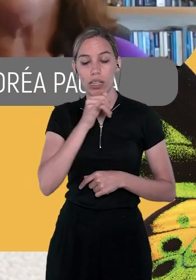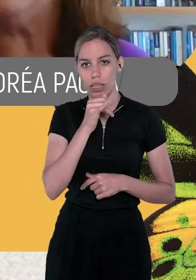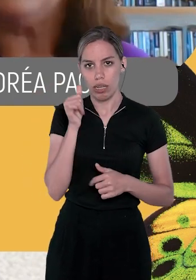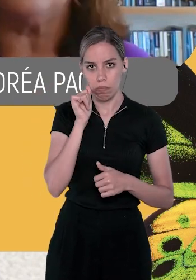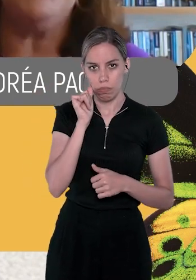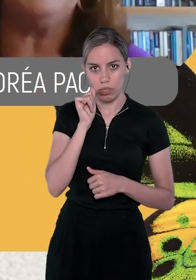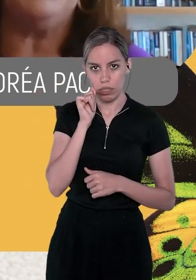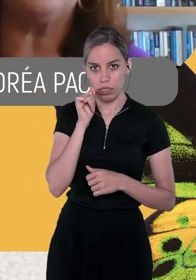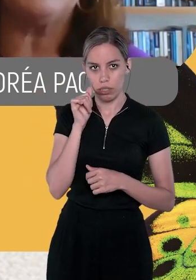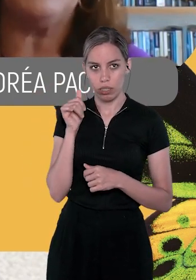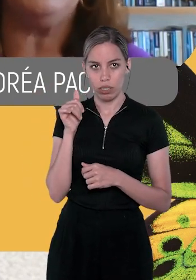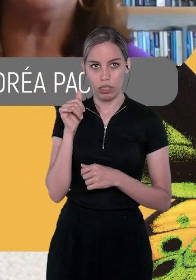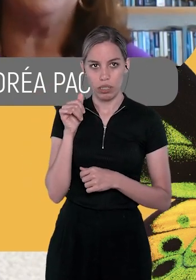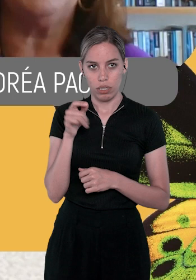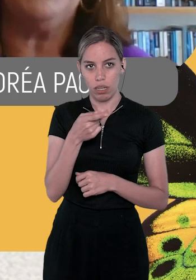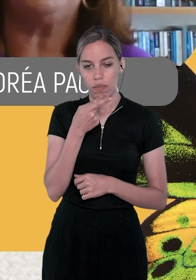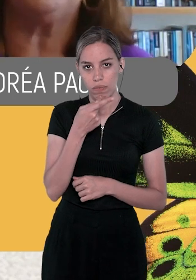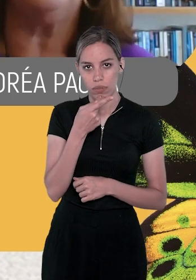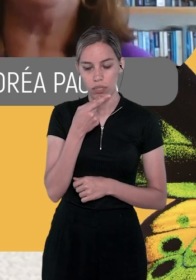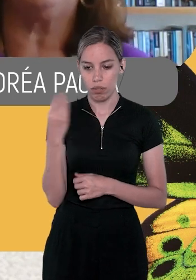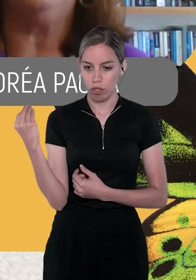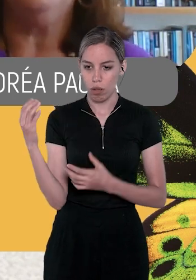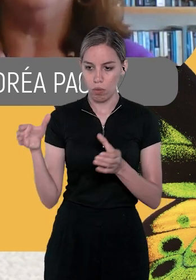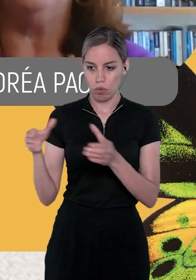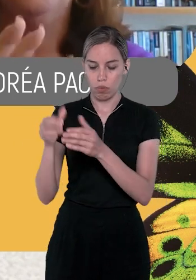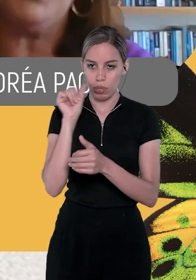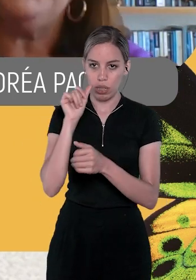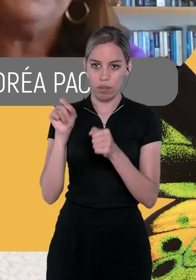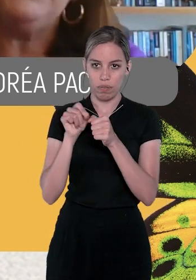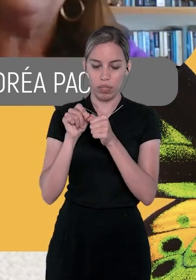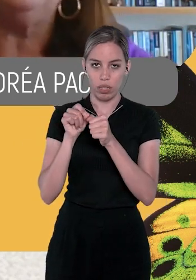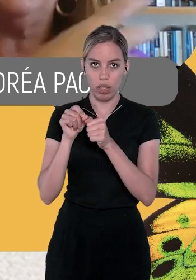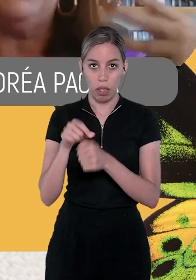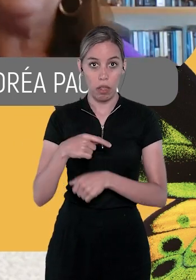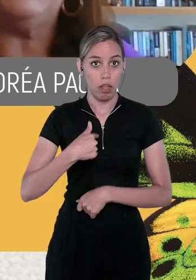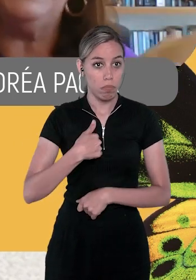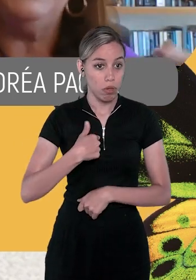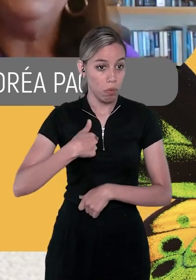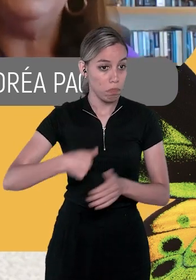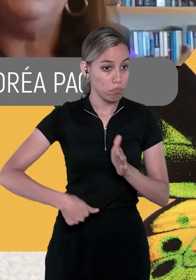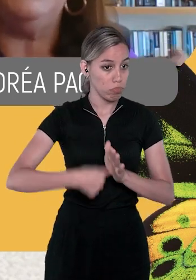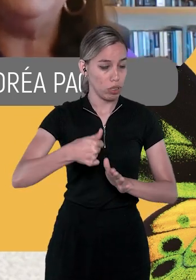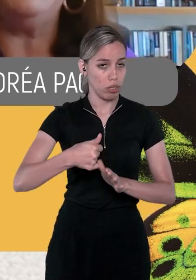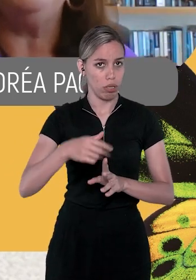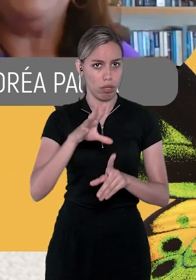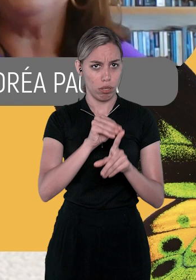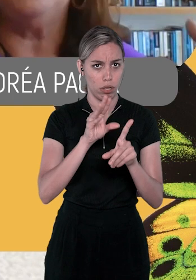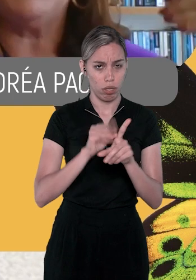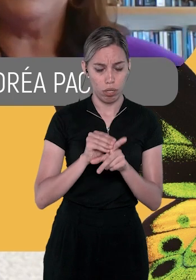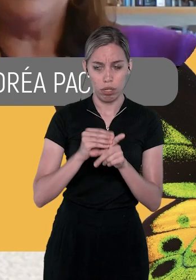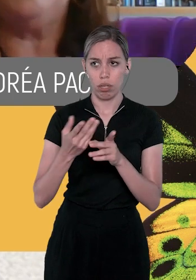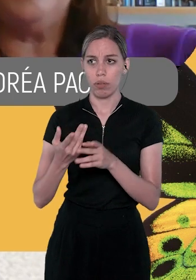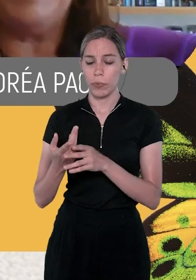que publicaram lá meu primeiro assédio, meu primeiro estupro, o próprio Me Too, que pode ter